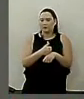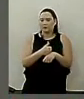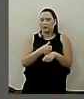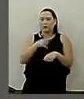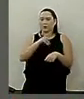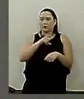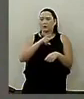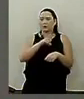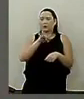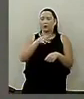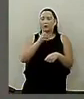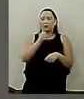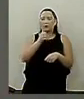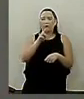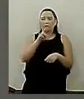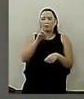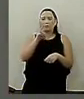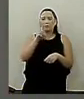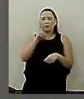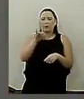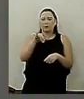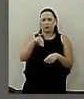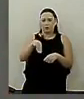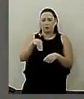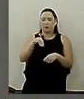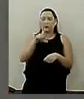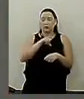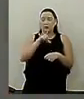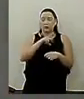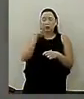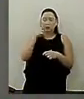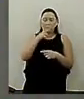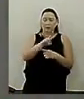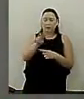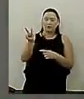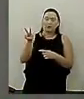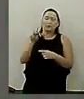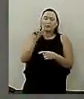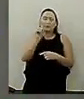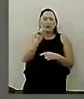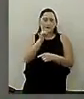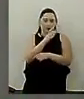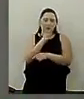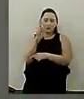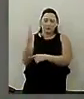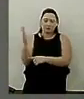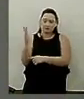no Jardim das Oliveiras. Ele olha para Jerusalém e ele olha ao redor.